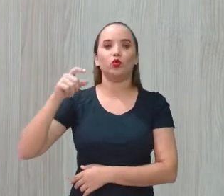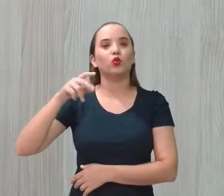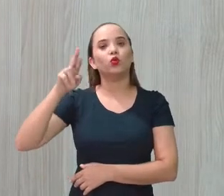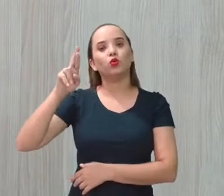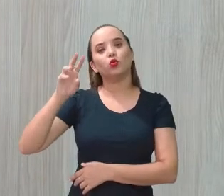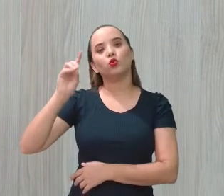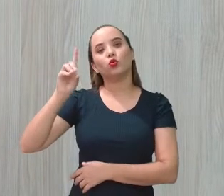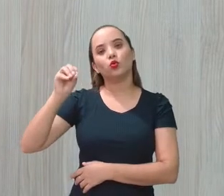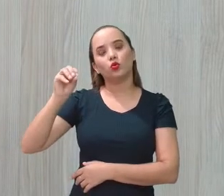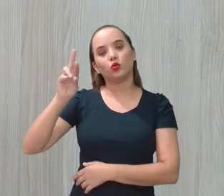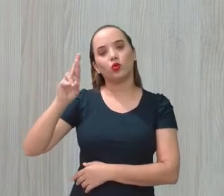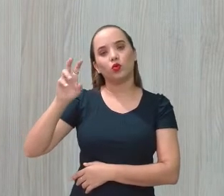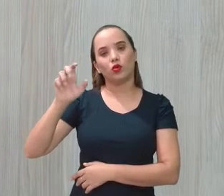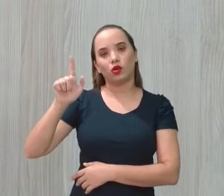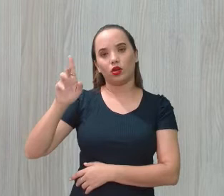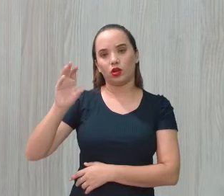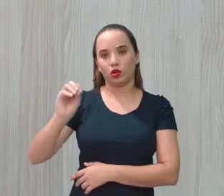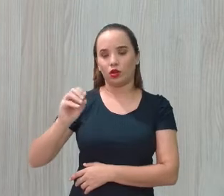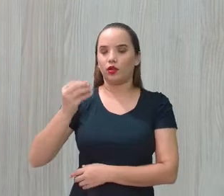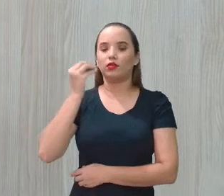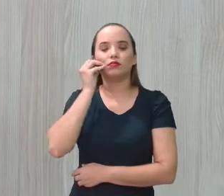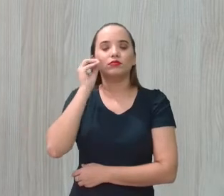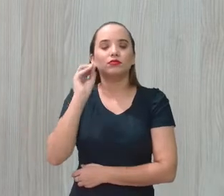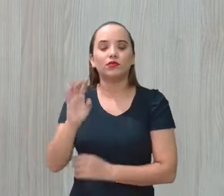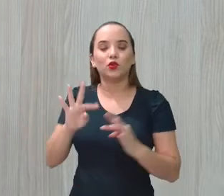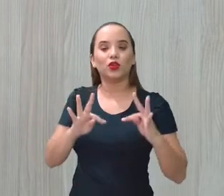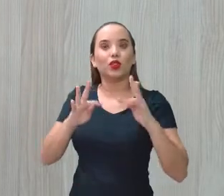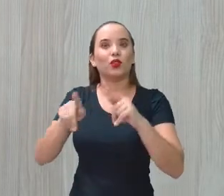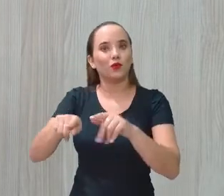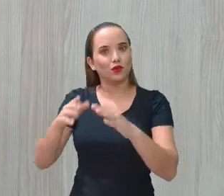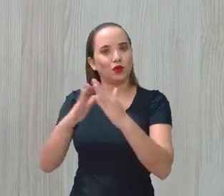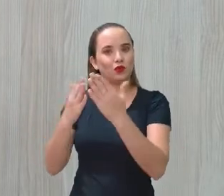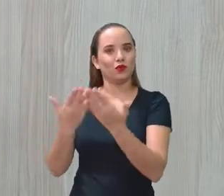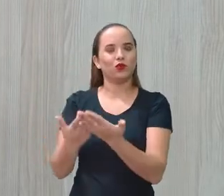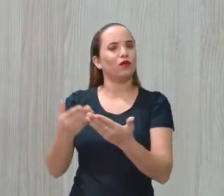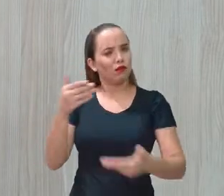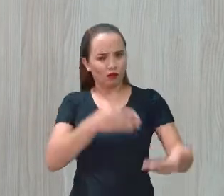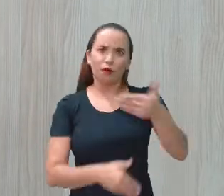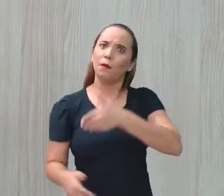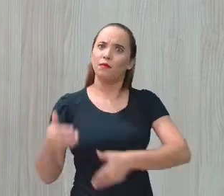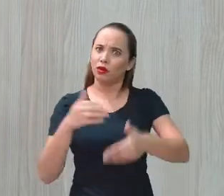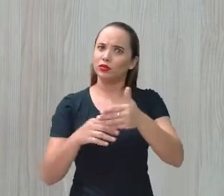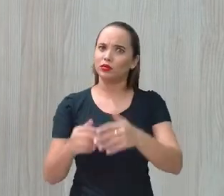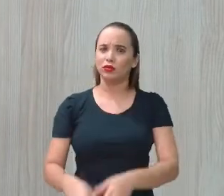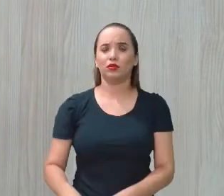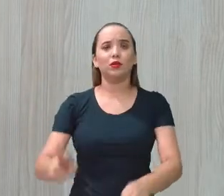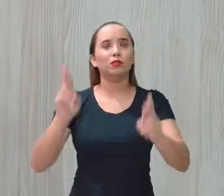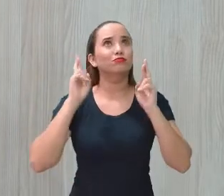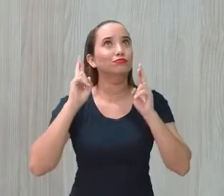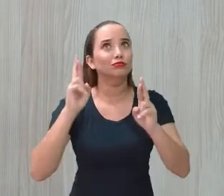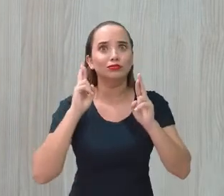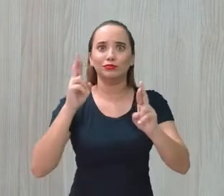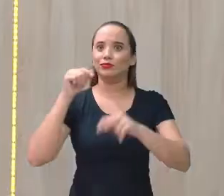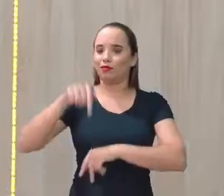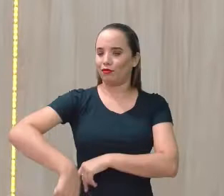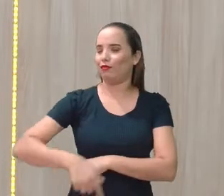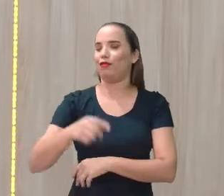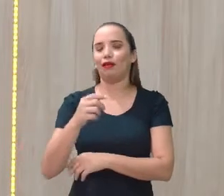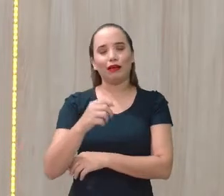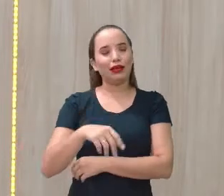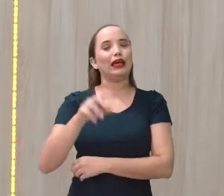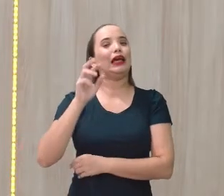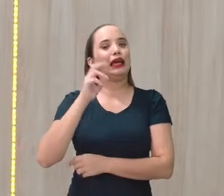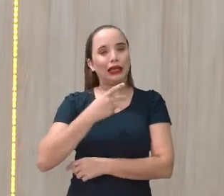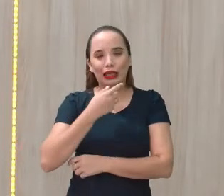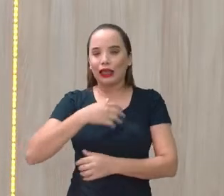para todos, não é mesmo? E participem, gente, eu juro que é bem divertido. Eu juro que a gente responde, tá, Juro.